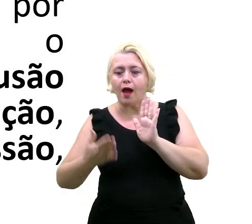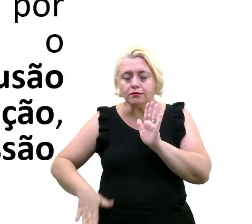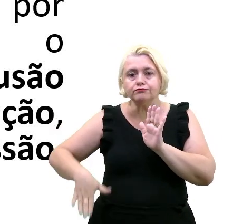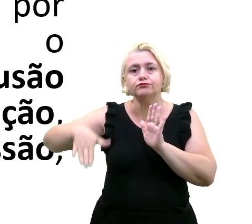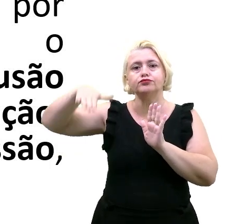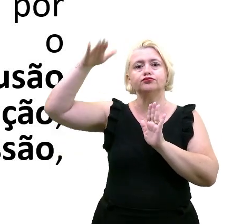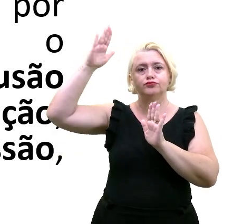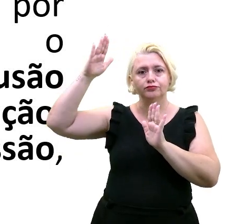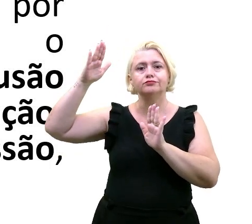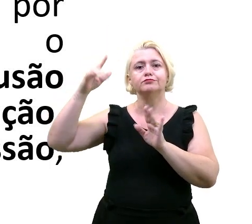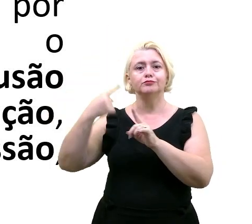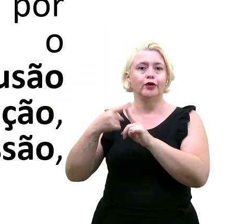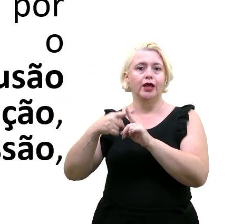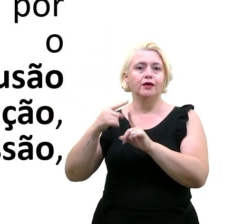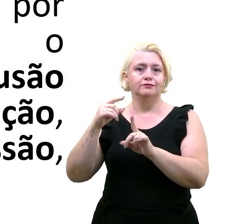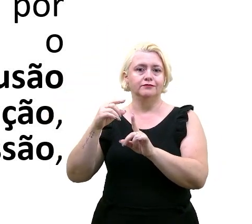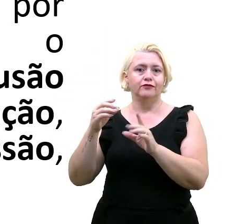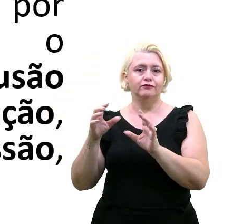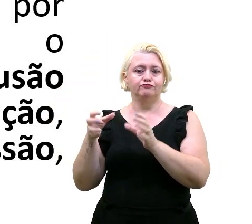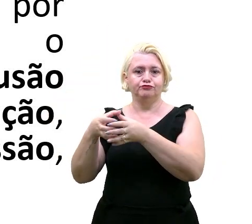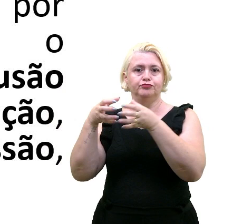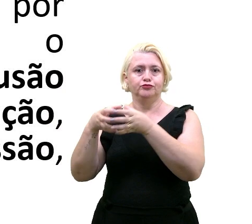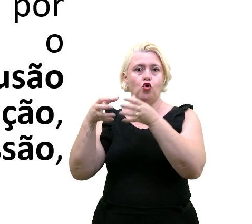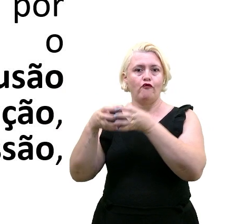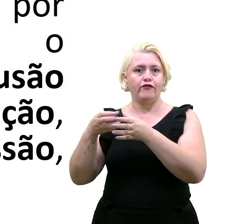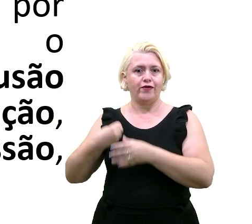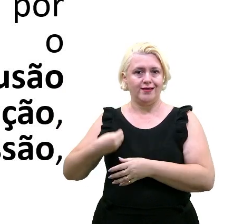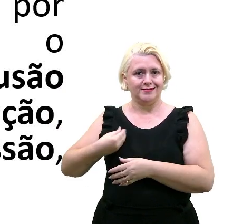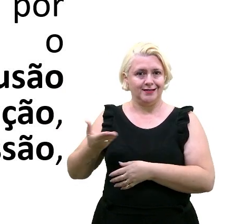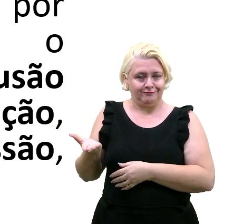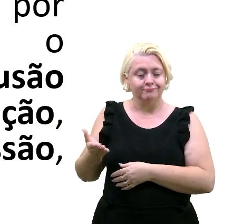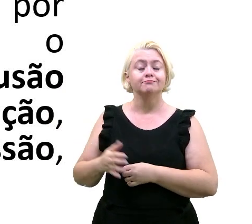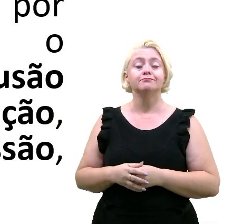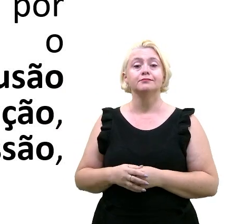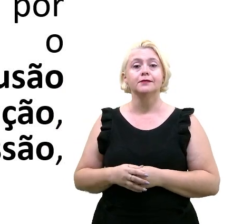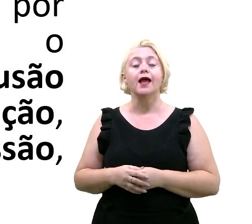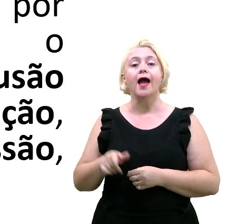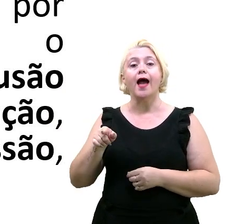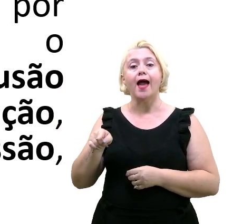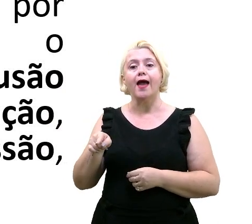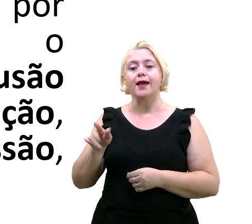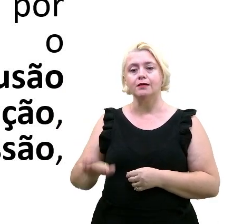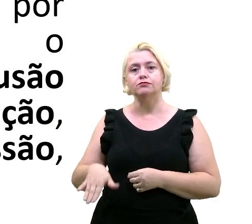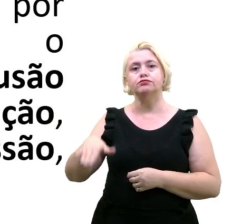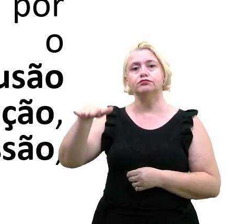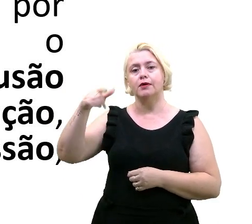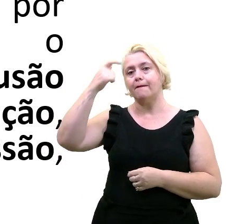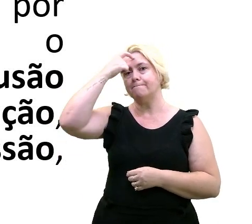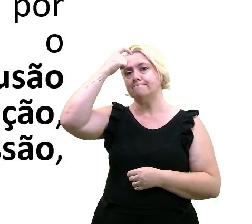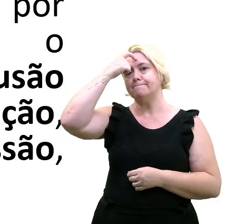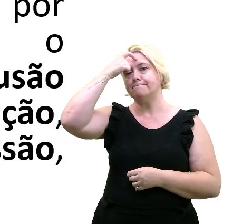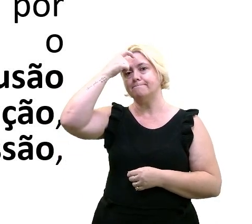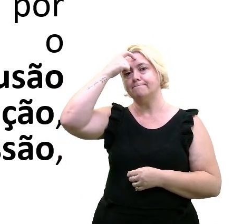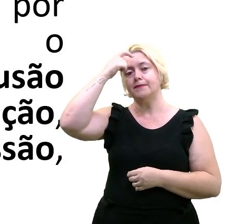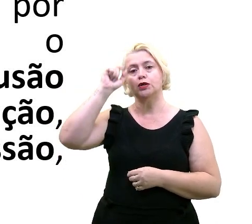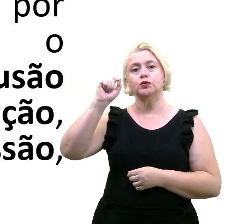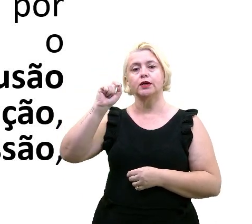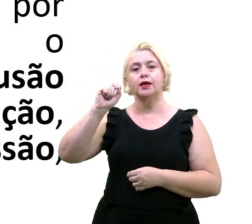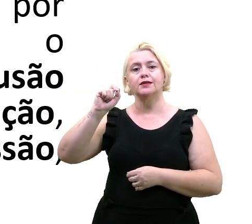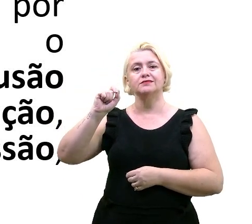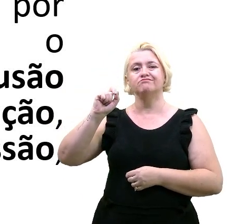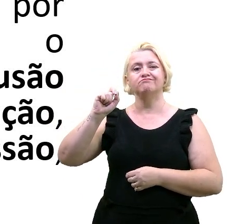da vivência em grupo assim o fortalecimento do pensamento da exclusão feminina